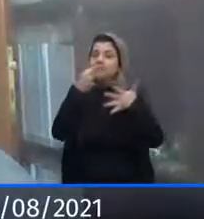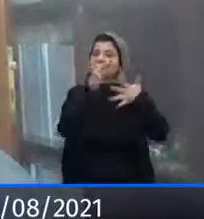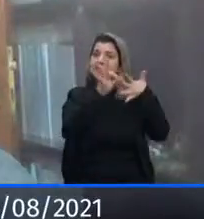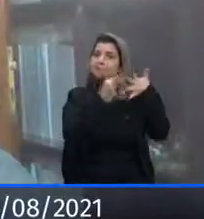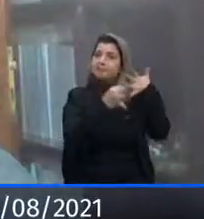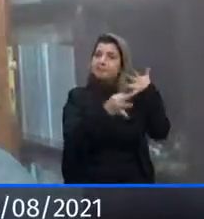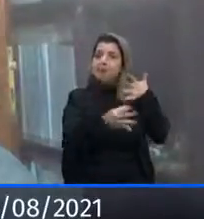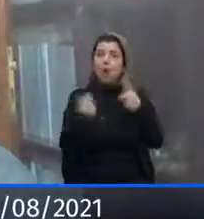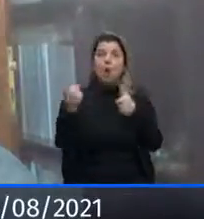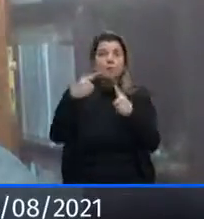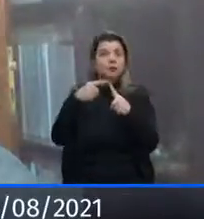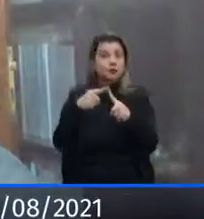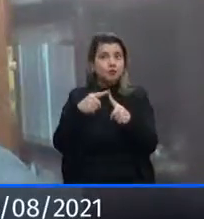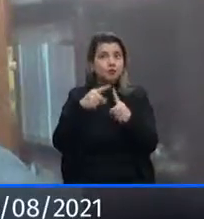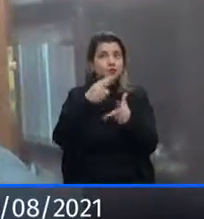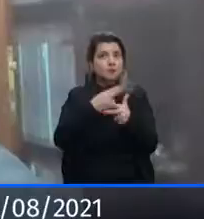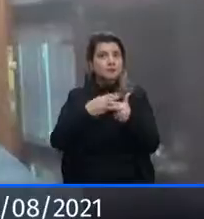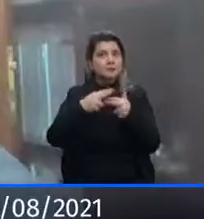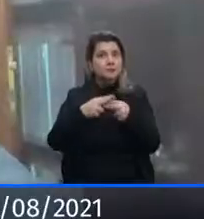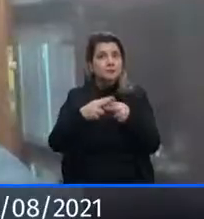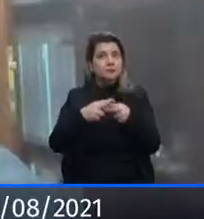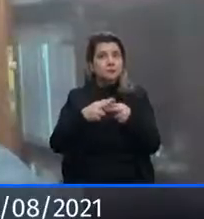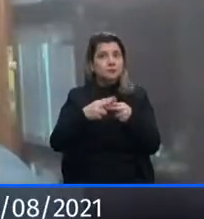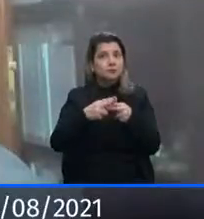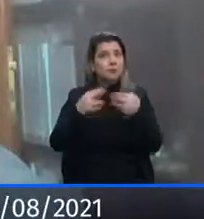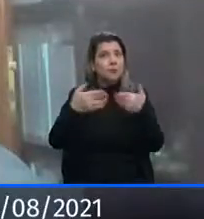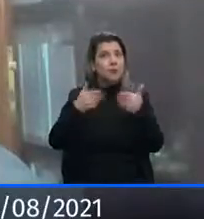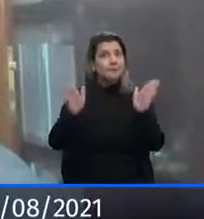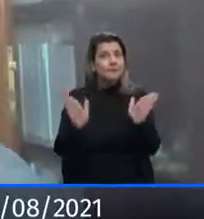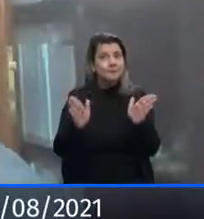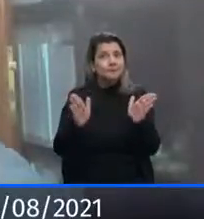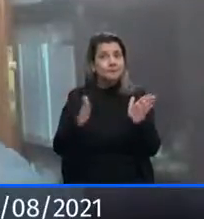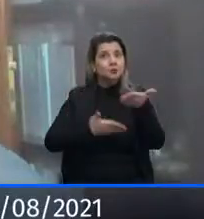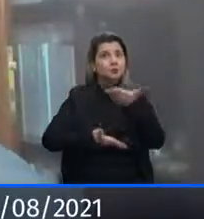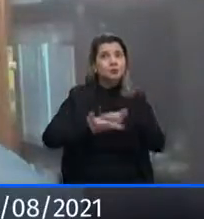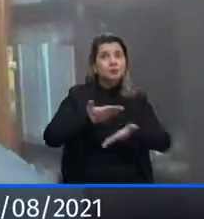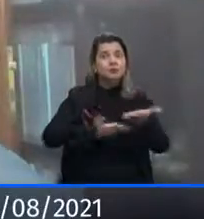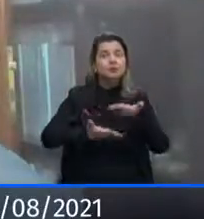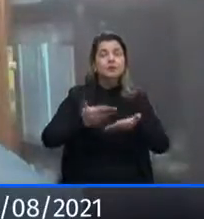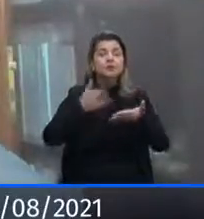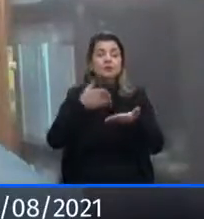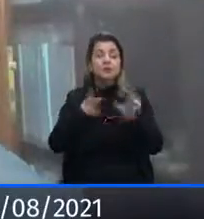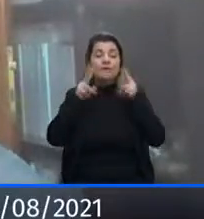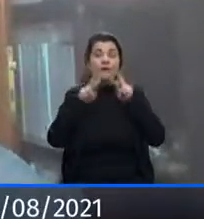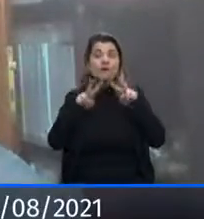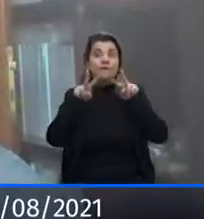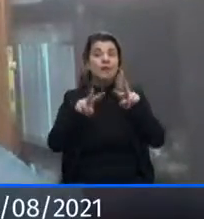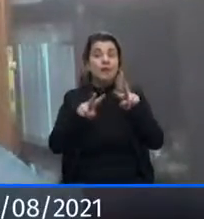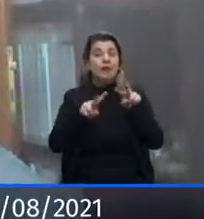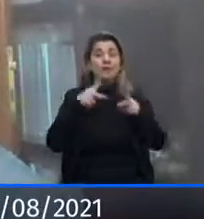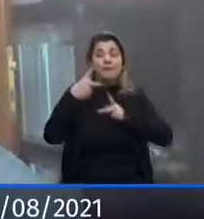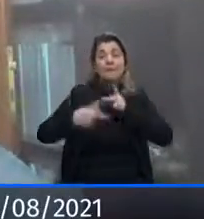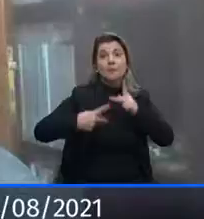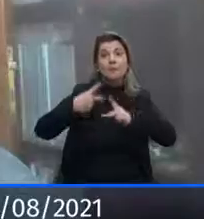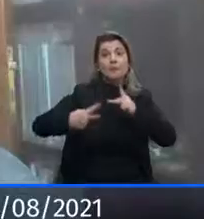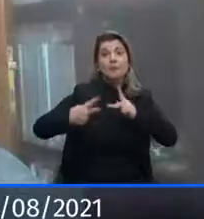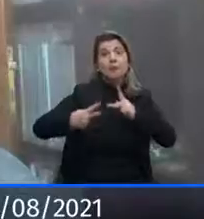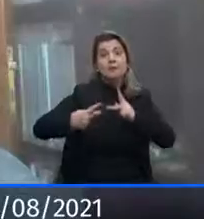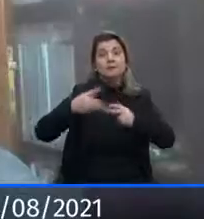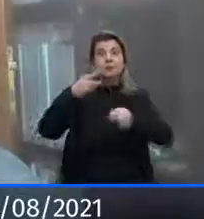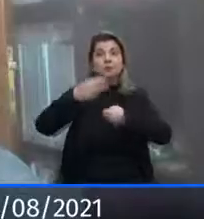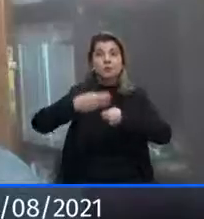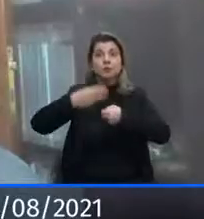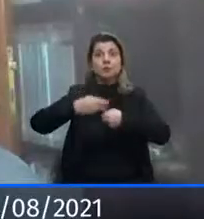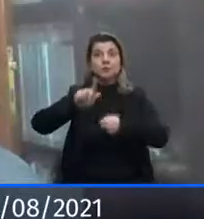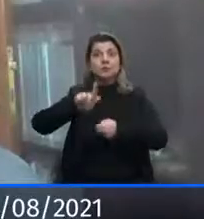critérios objetivos para instalação e reativação de serventia, verifica-se que a população do município de Garruchos, de